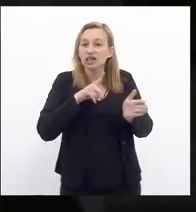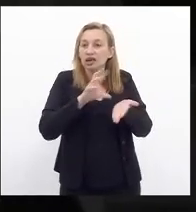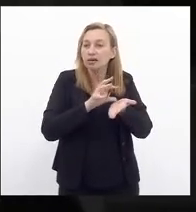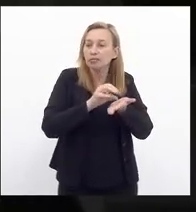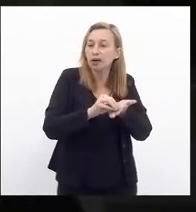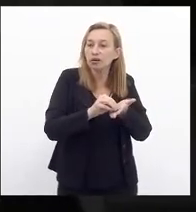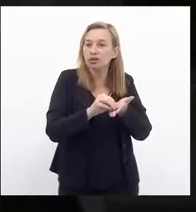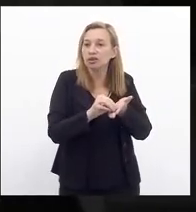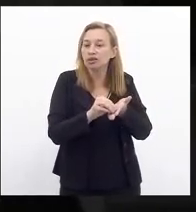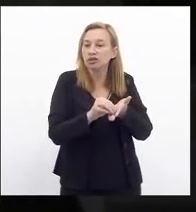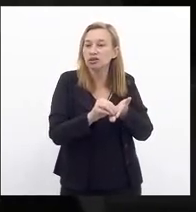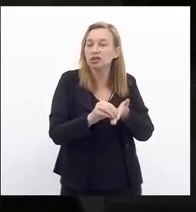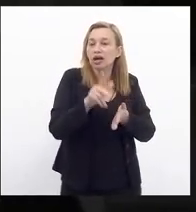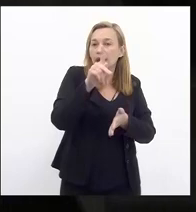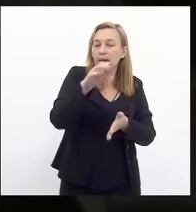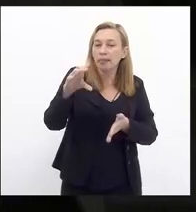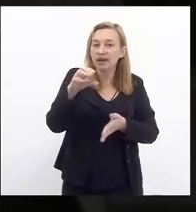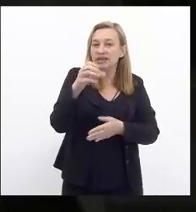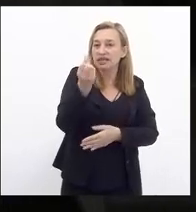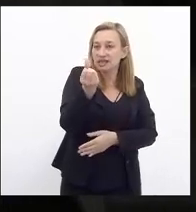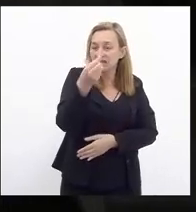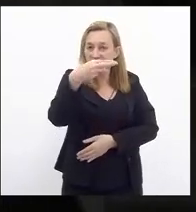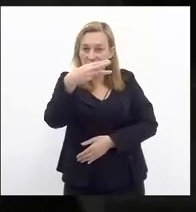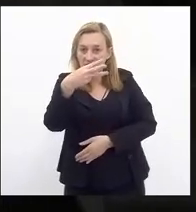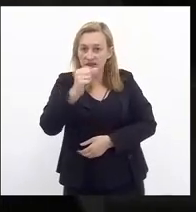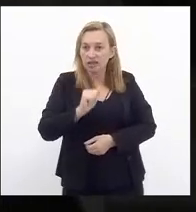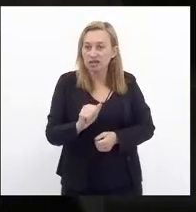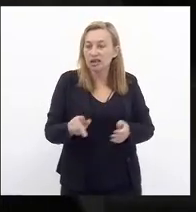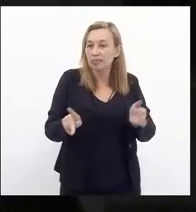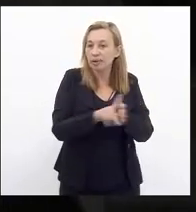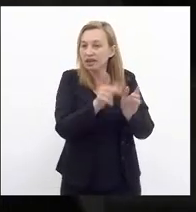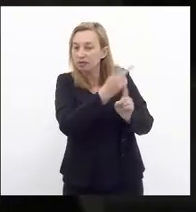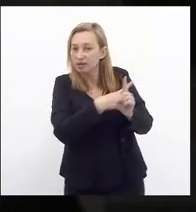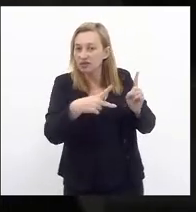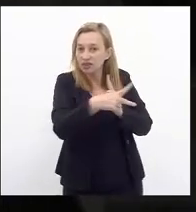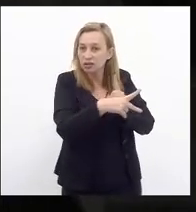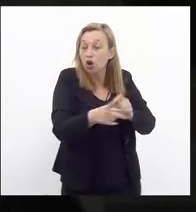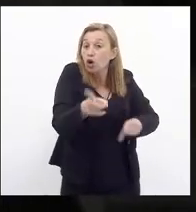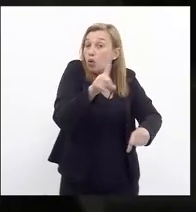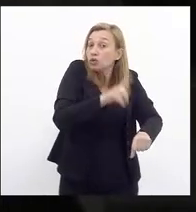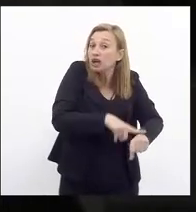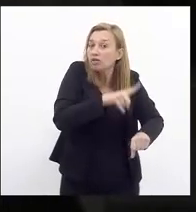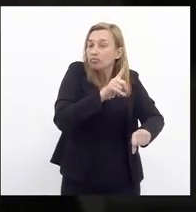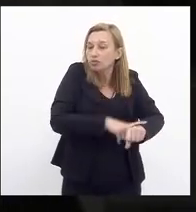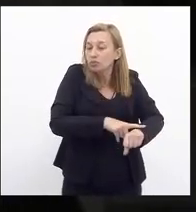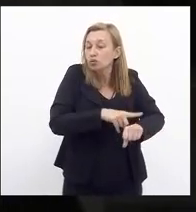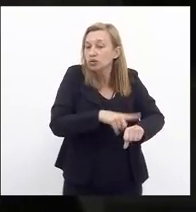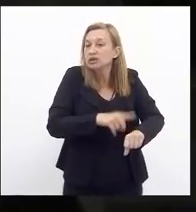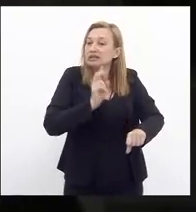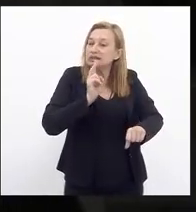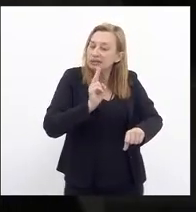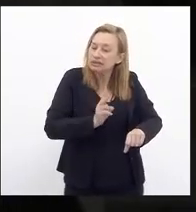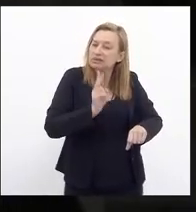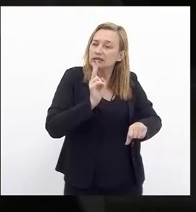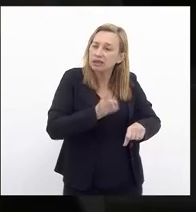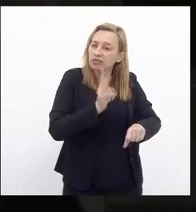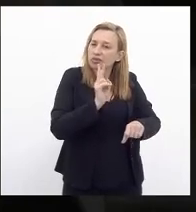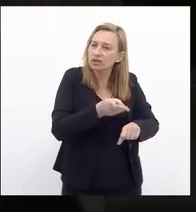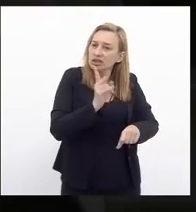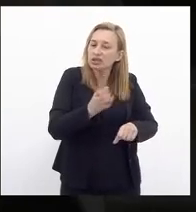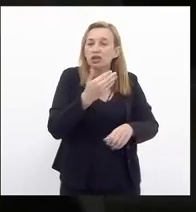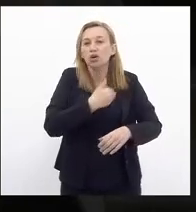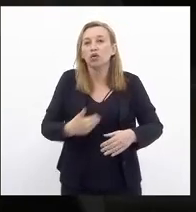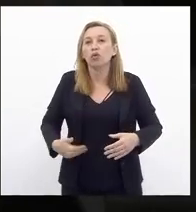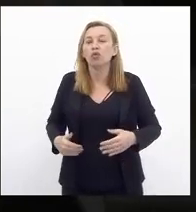Pauta a PEC 63 que a PEC da Previdência o tempo todo o tempo todo o